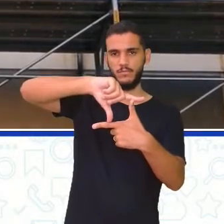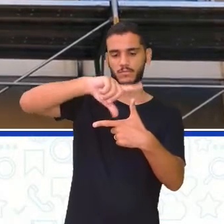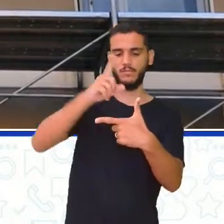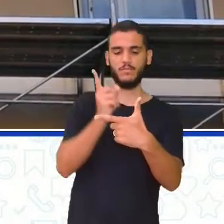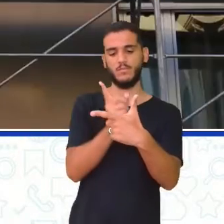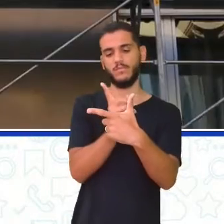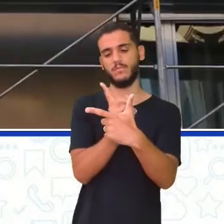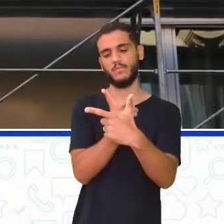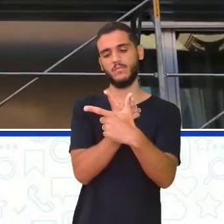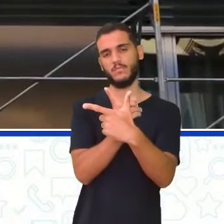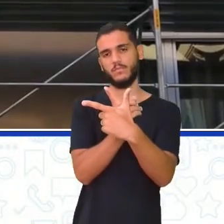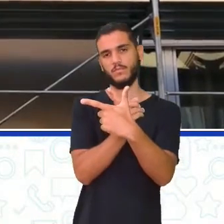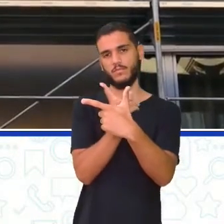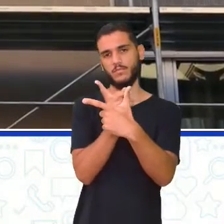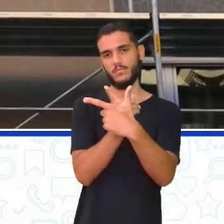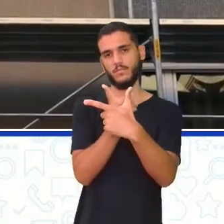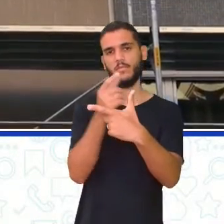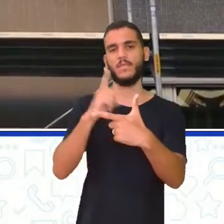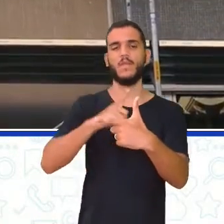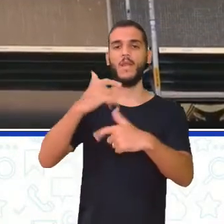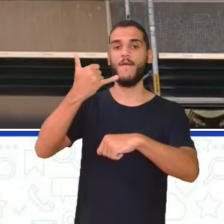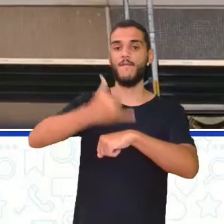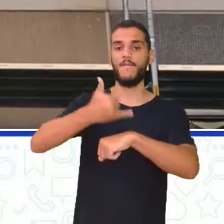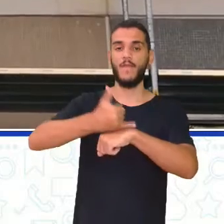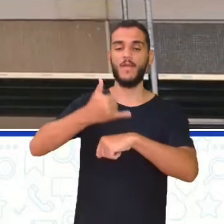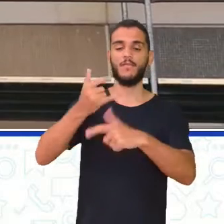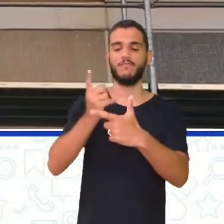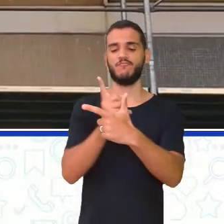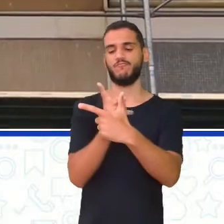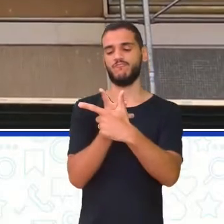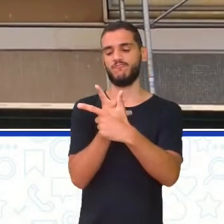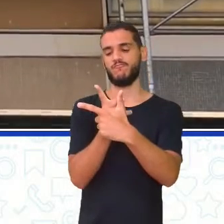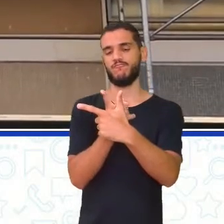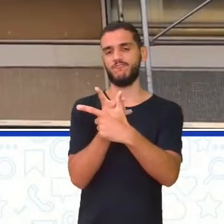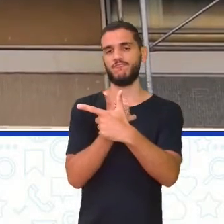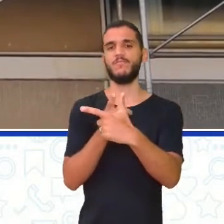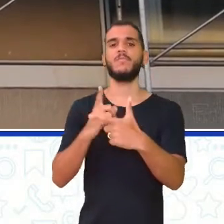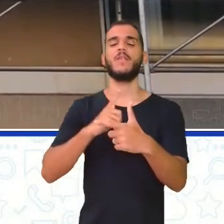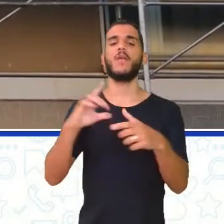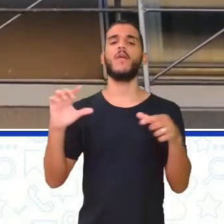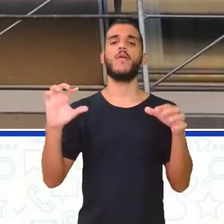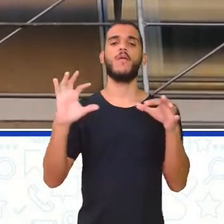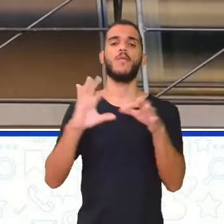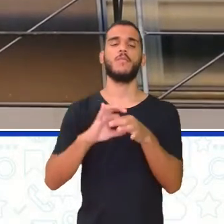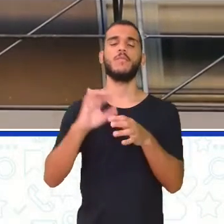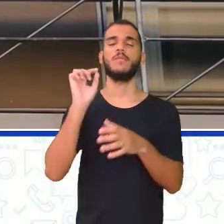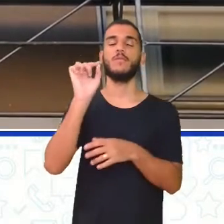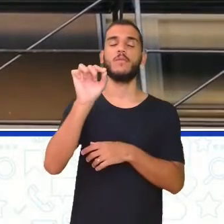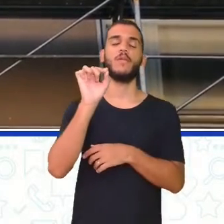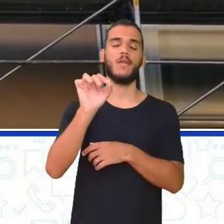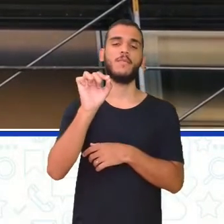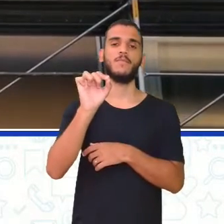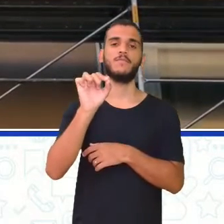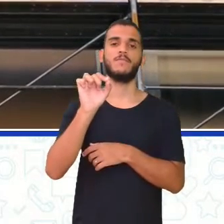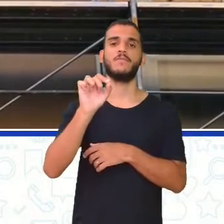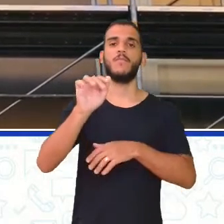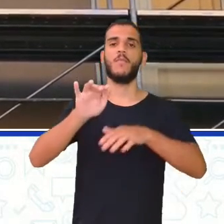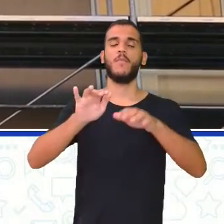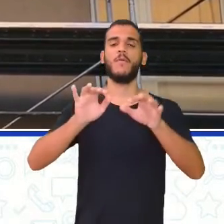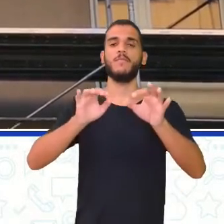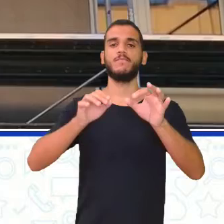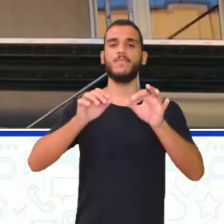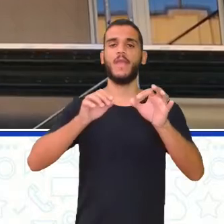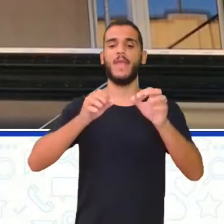isso? Pessoal, este triângulo aí tem a ver com estabilidade. Porque